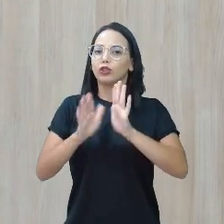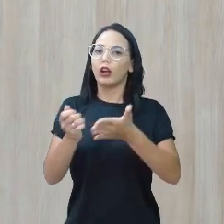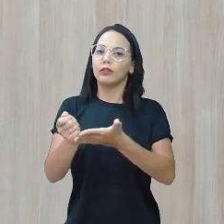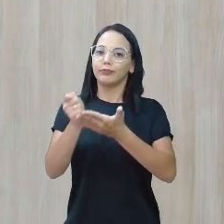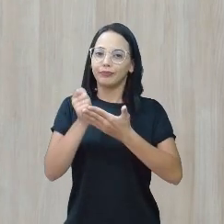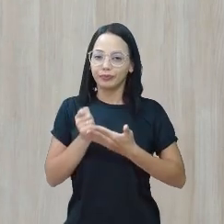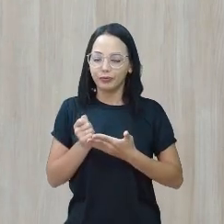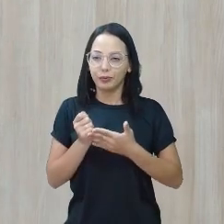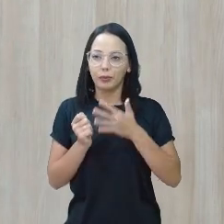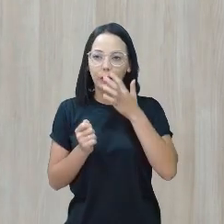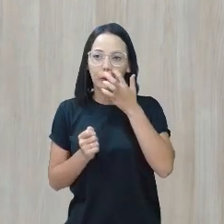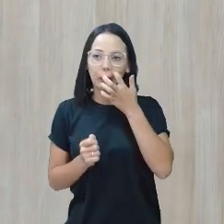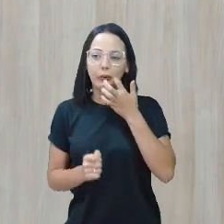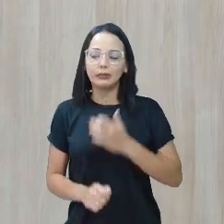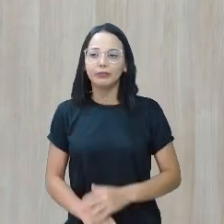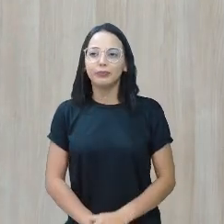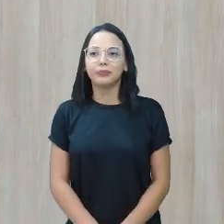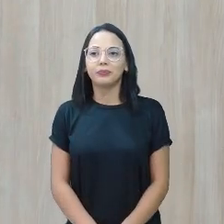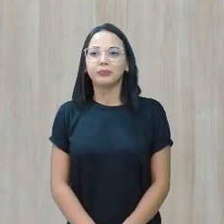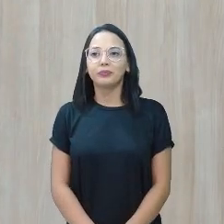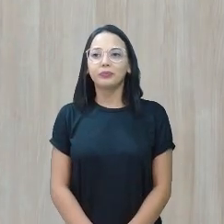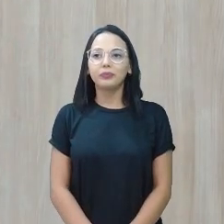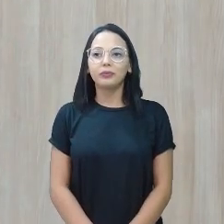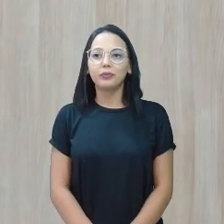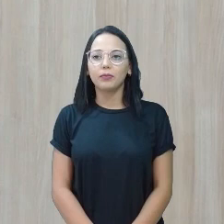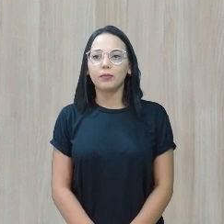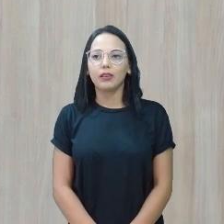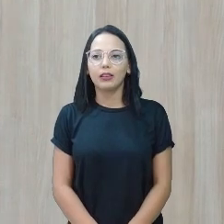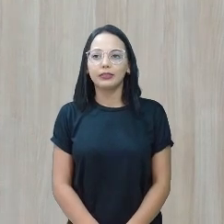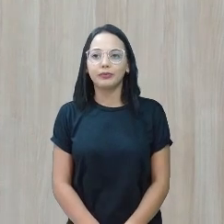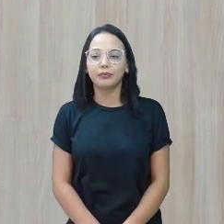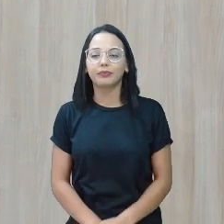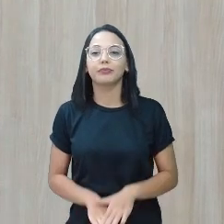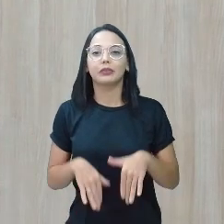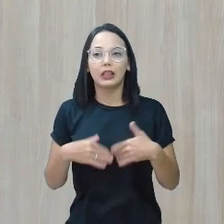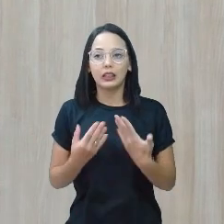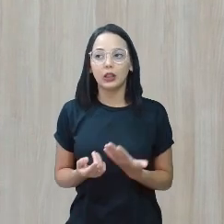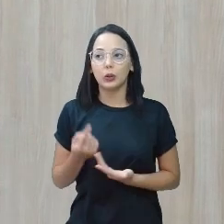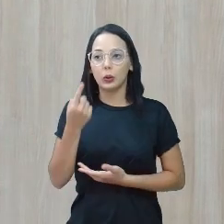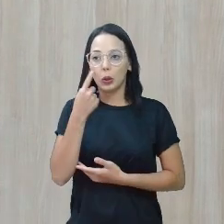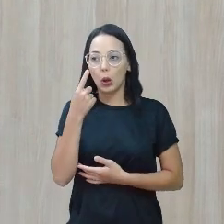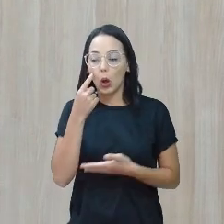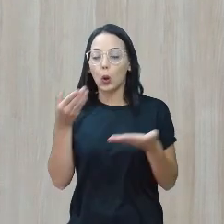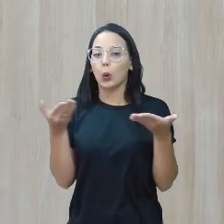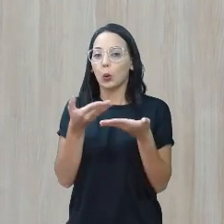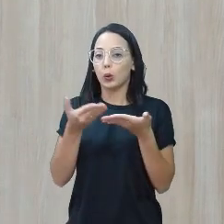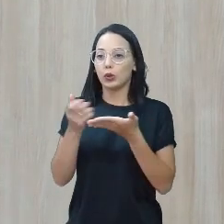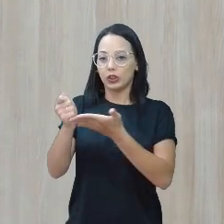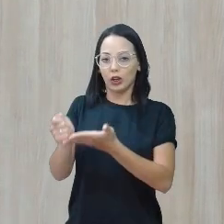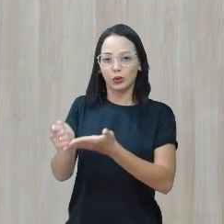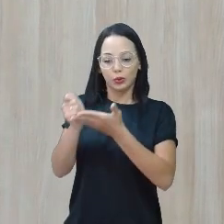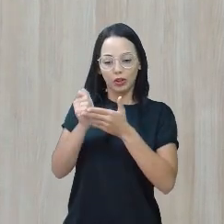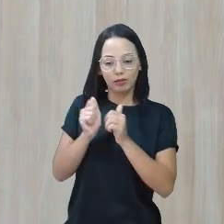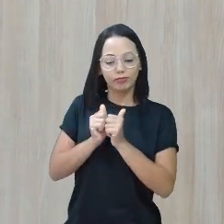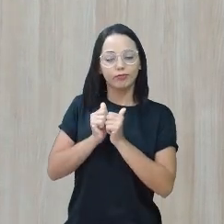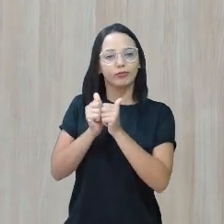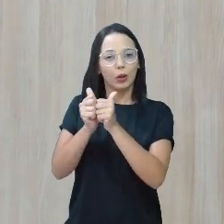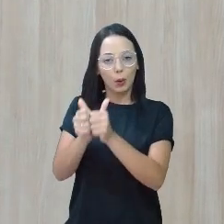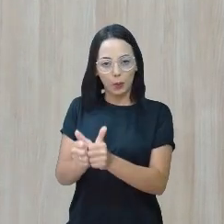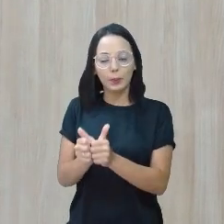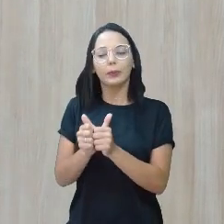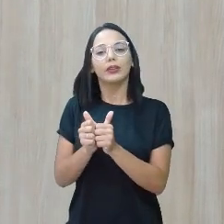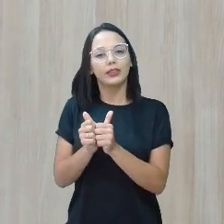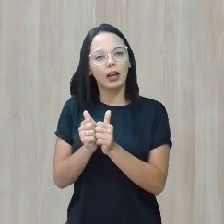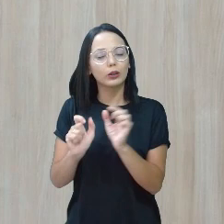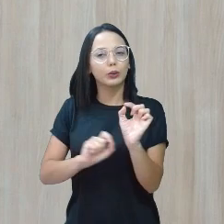ajudinha, tá certo? E aqui o chat. Bom, quem hoje vai me acompanhar com